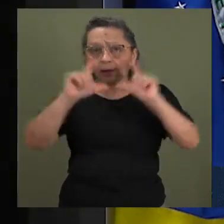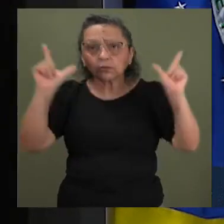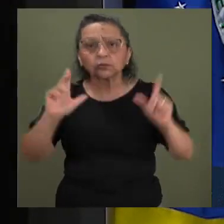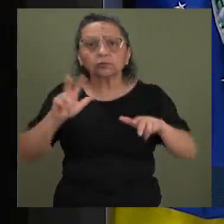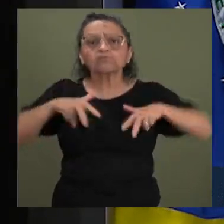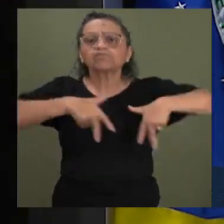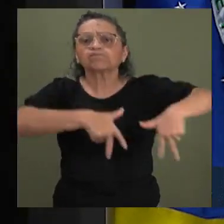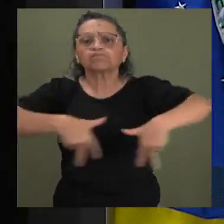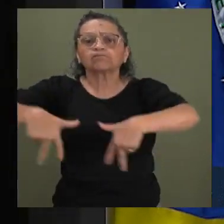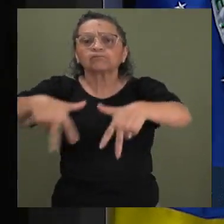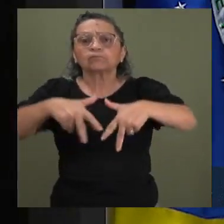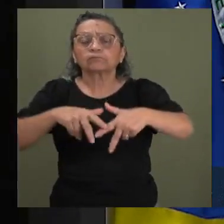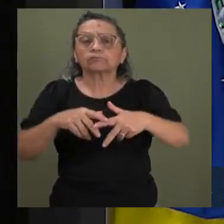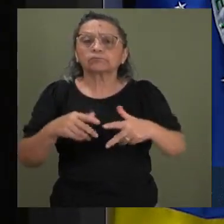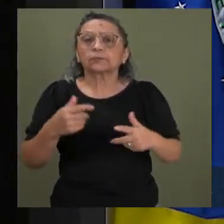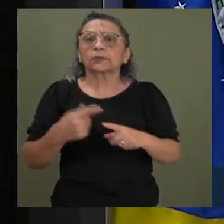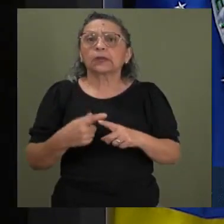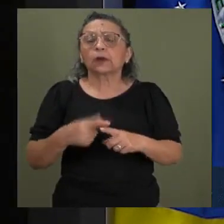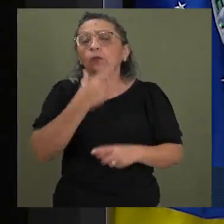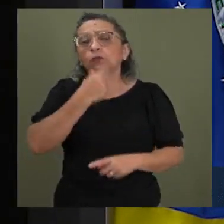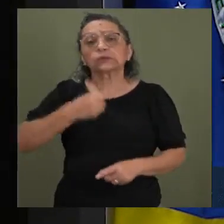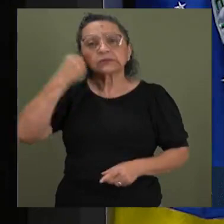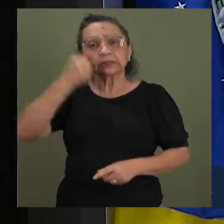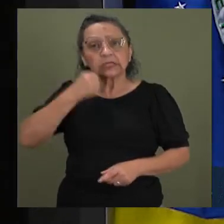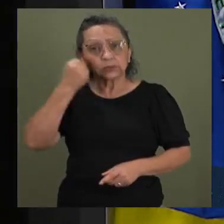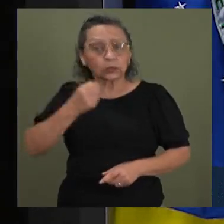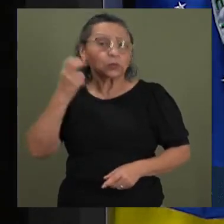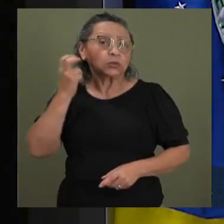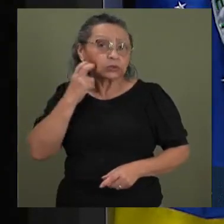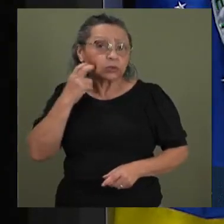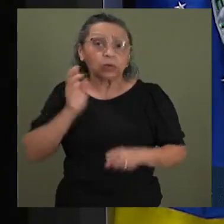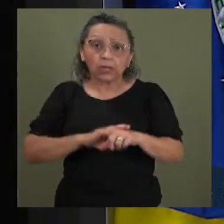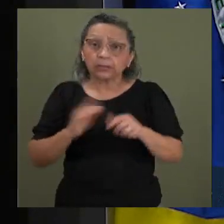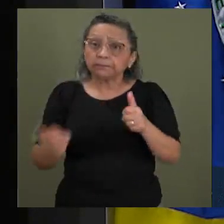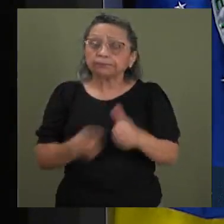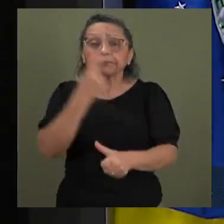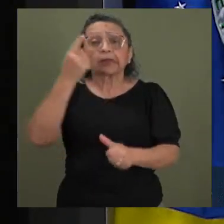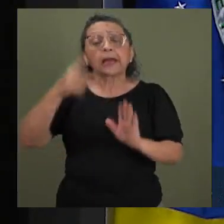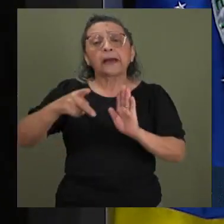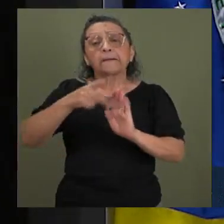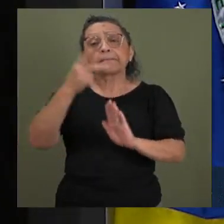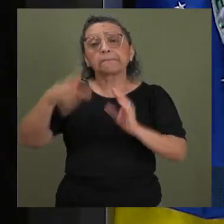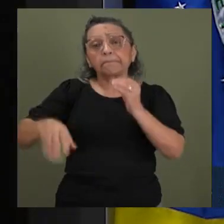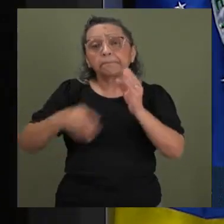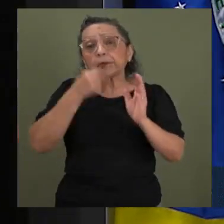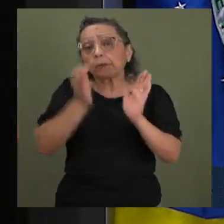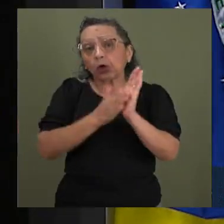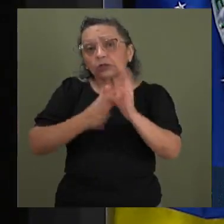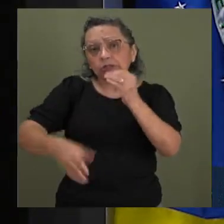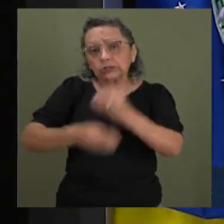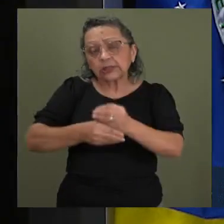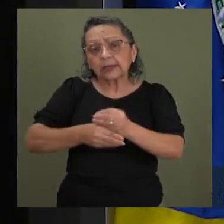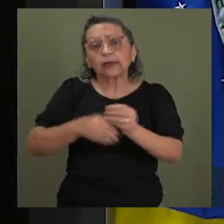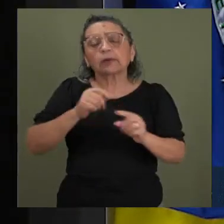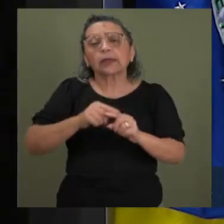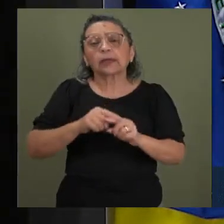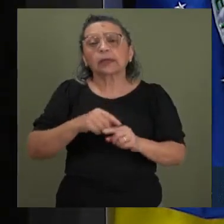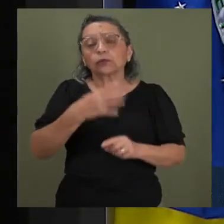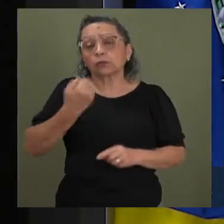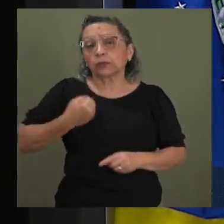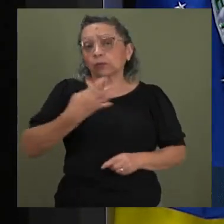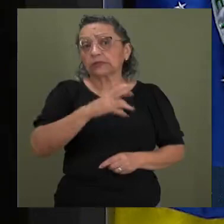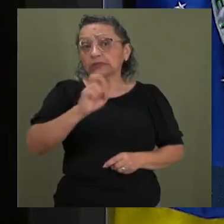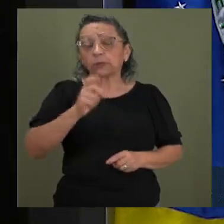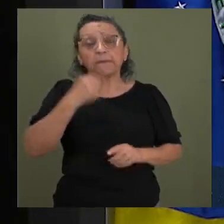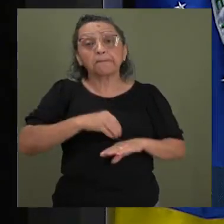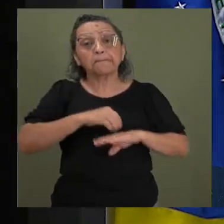Pacheco entrou, ele foi signatário da PEC 45, para deixar claro mais uma vez aquilo que